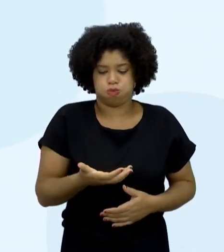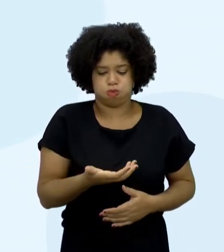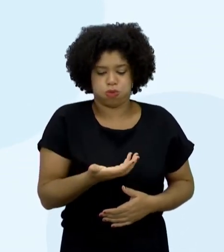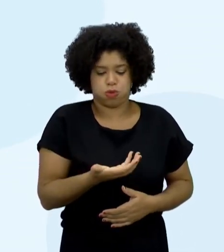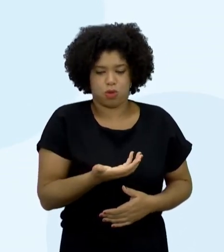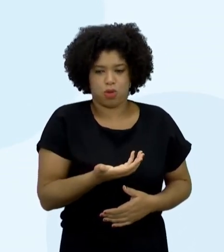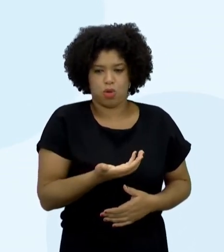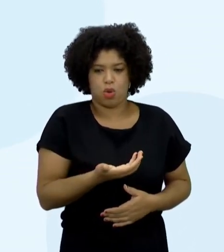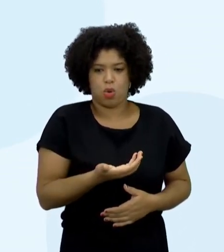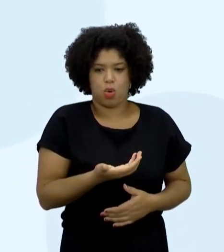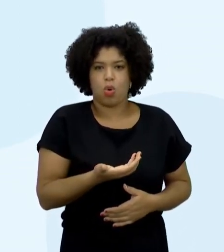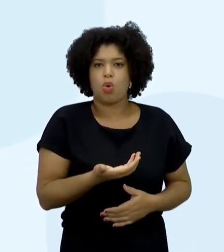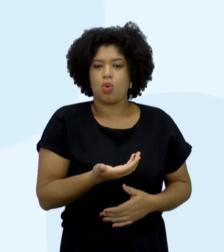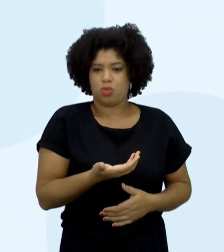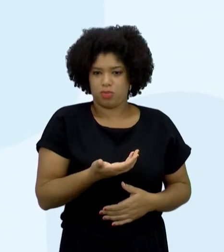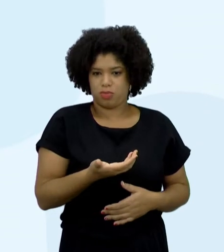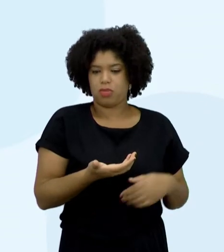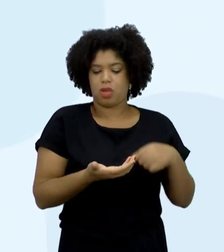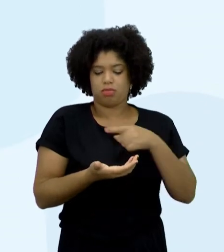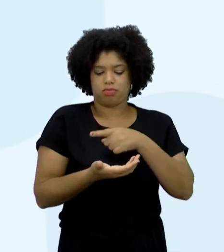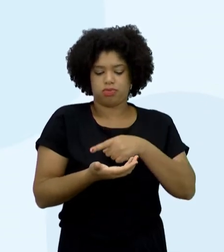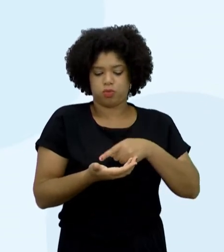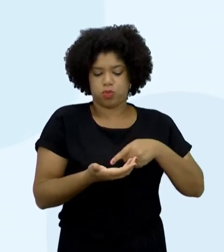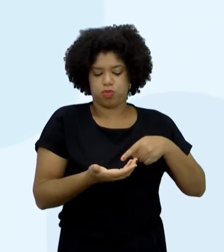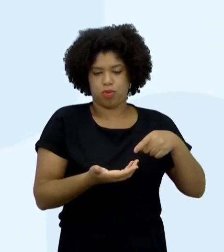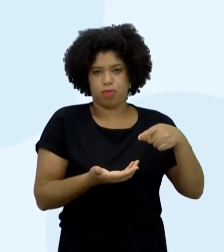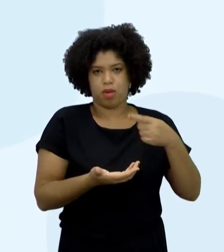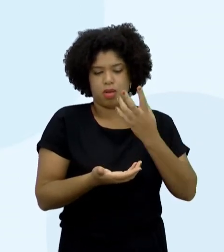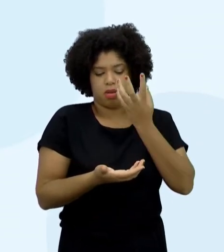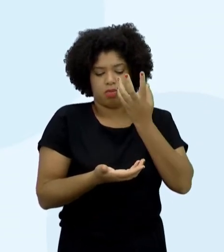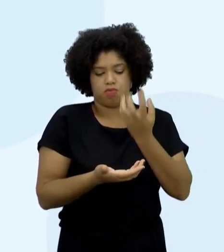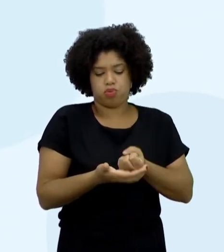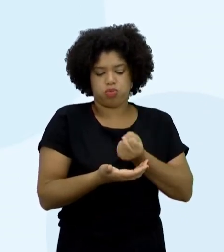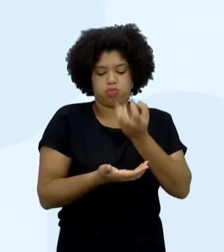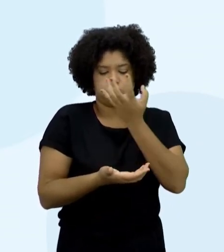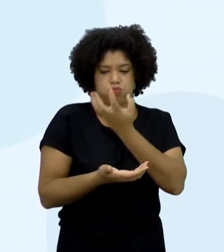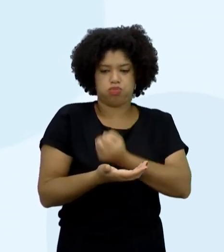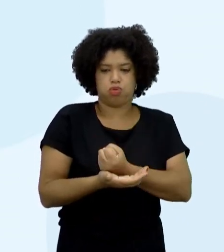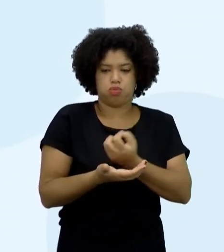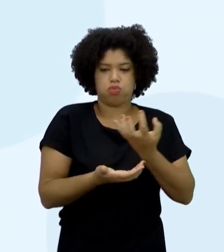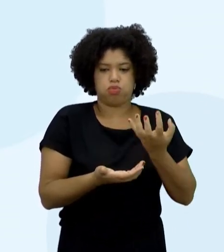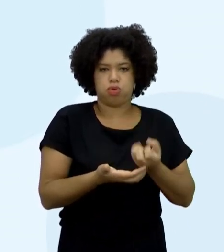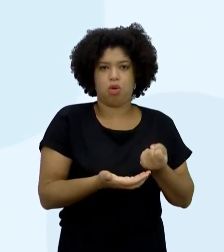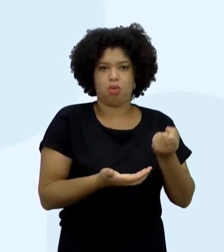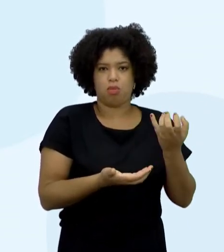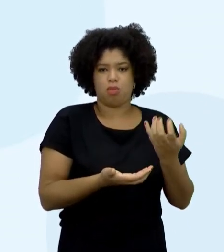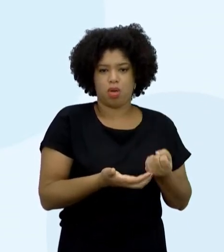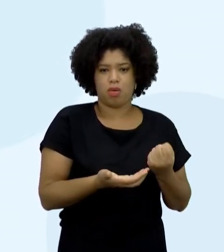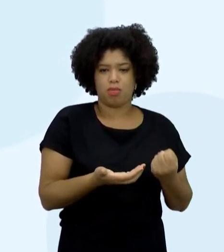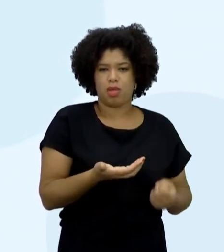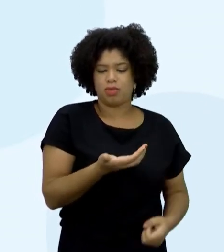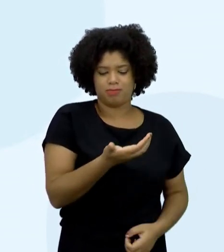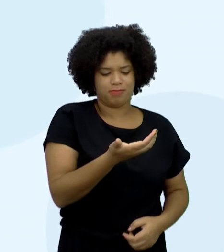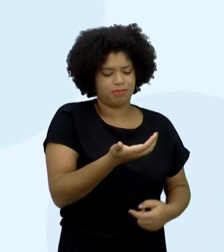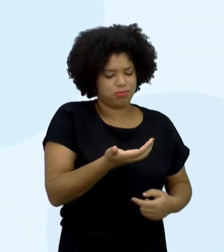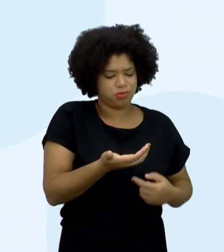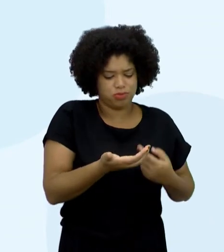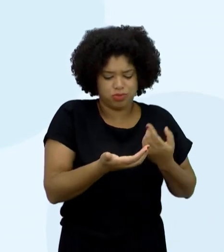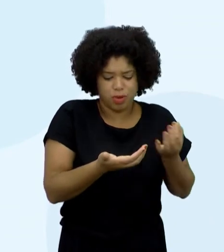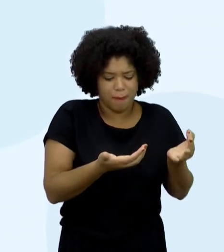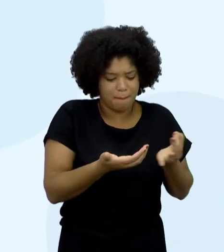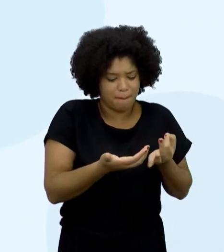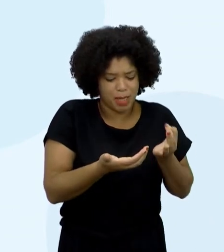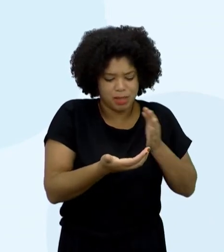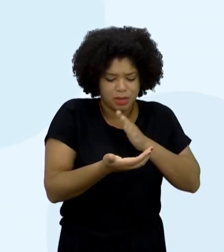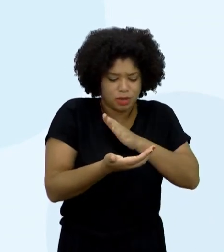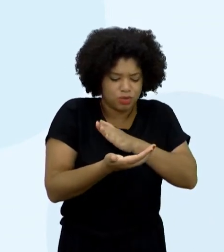curvo, que pode captar os raios solares. Quanto mais perfeito esse espelho, quanto